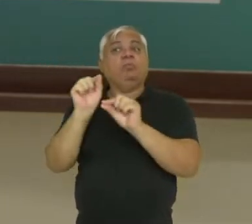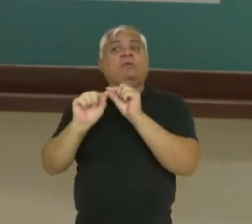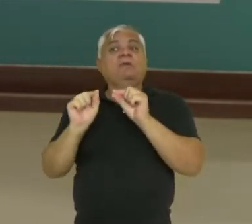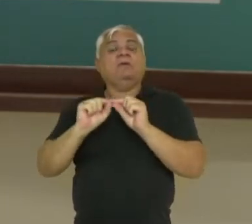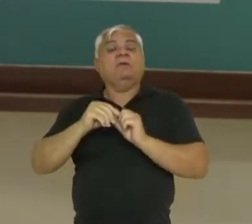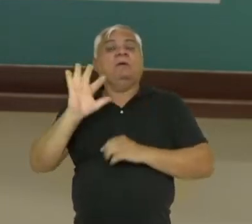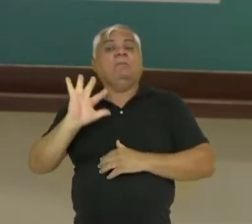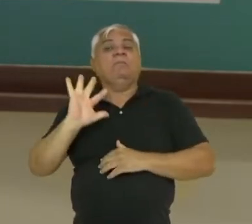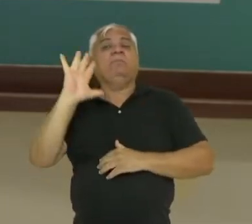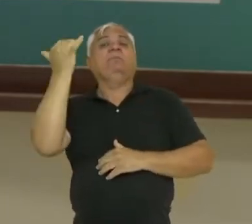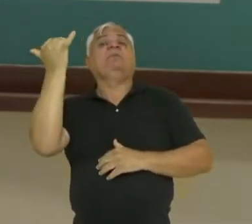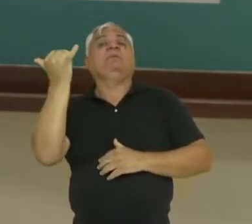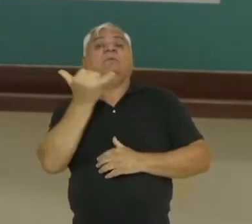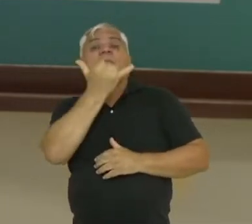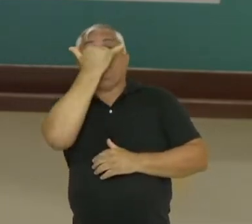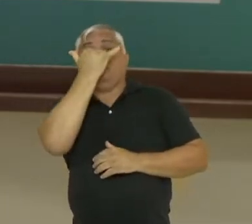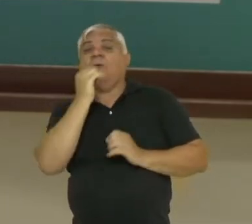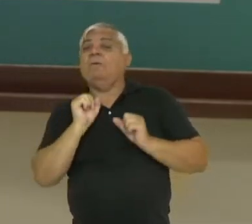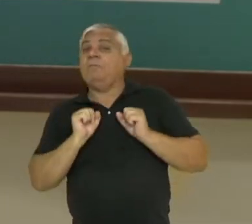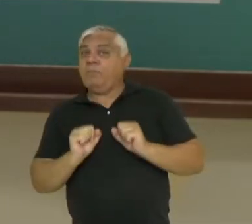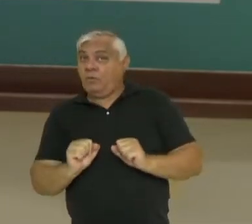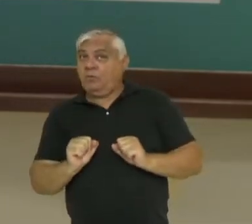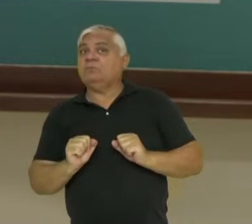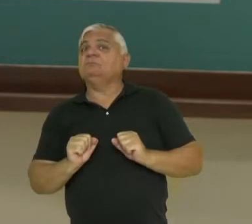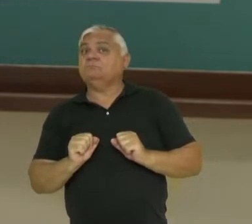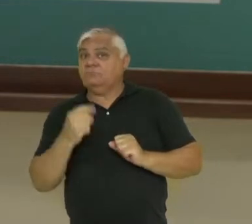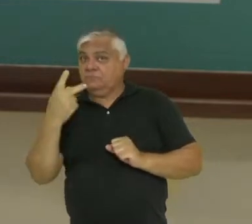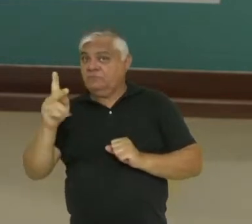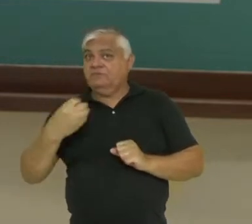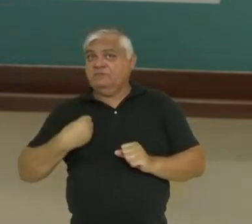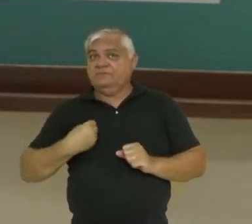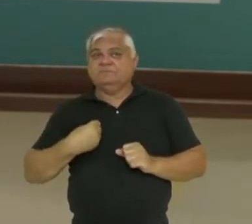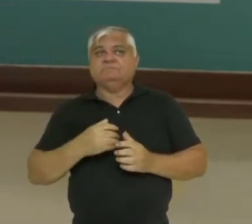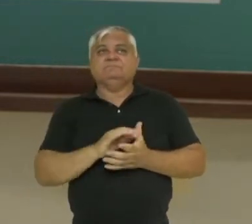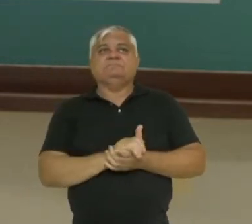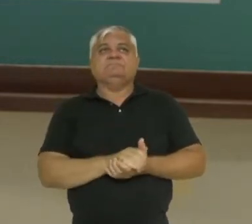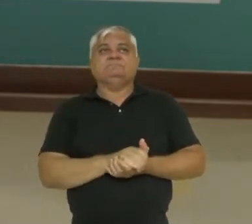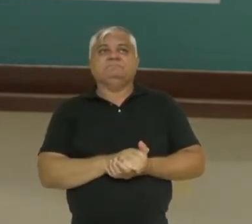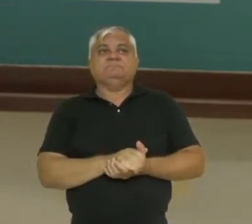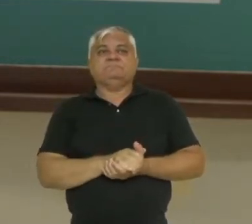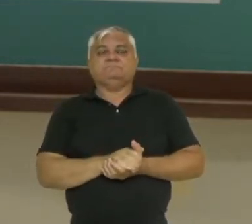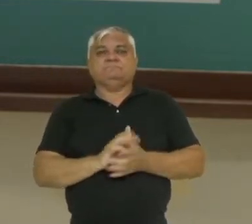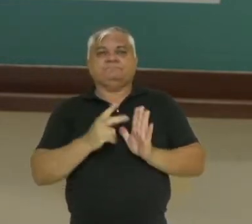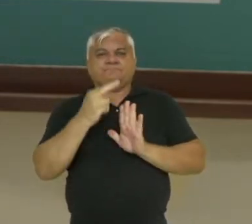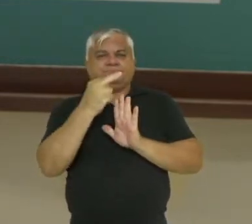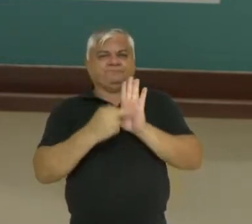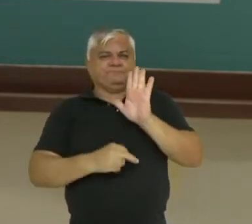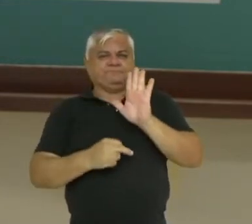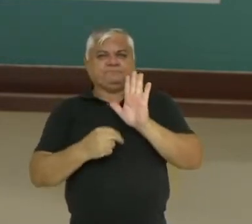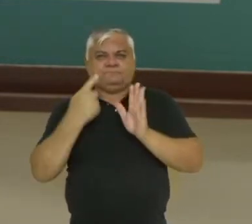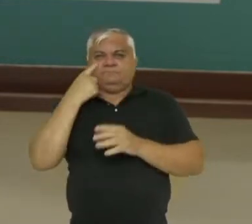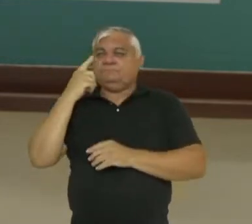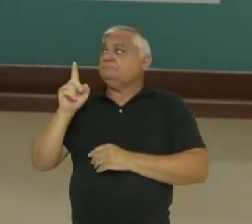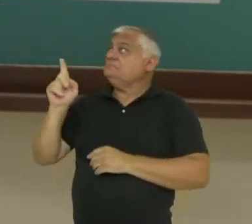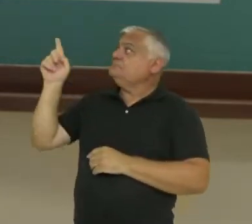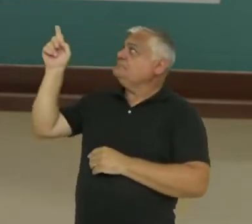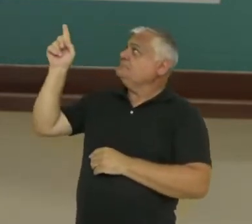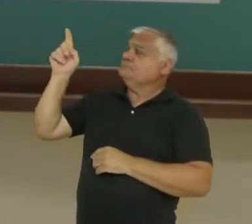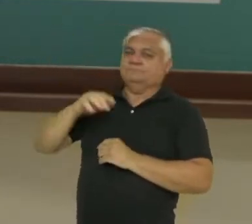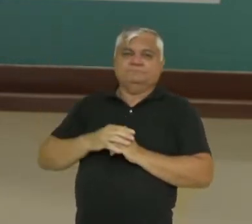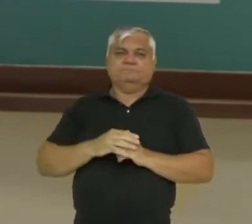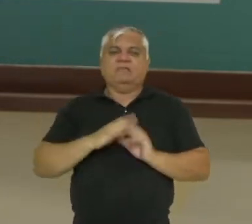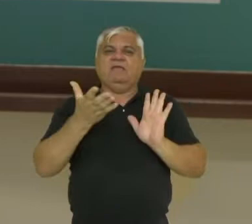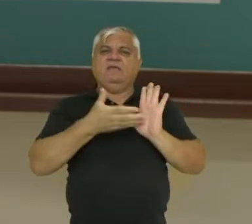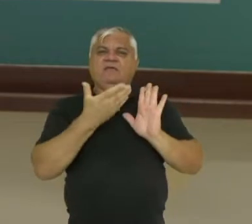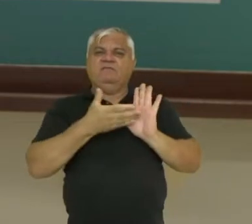pode vir a acarretar, acontecer na sua vida. Vamos ler essa reportagem da Nova